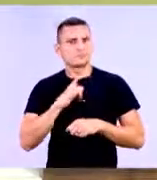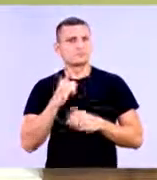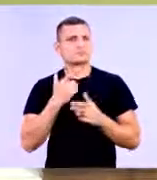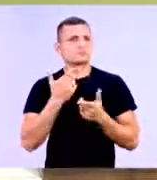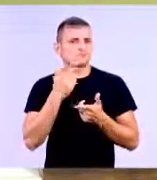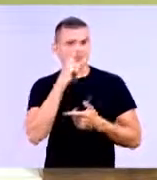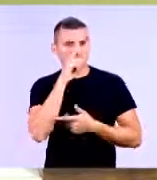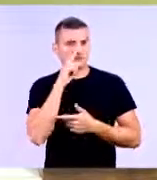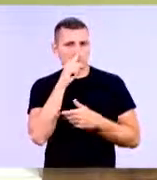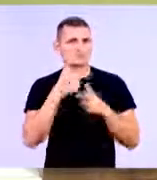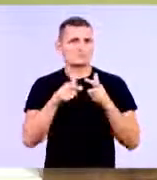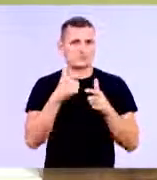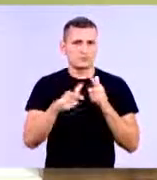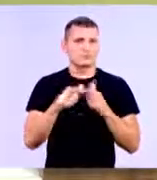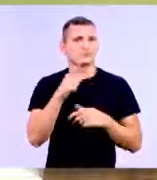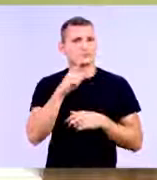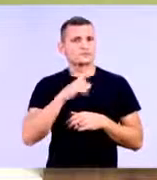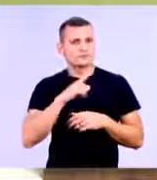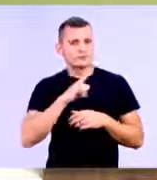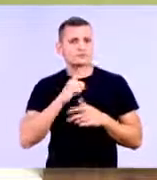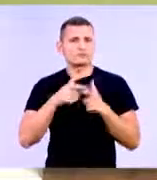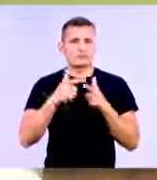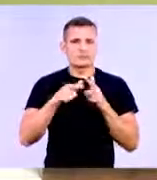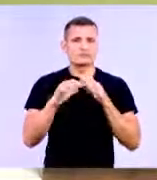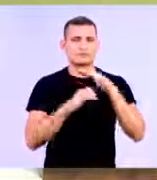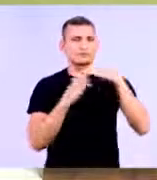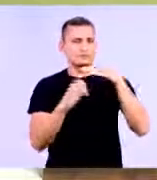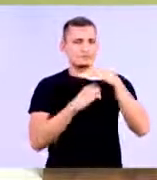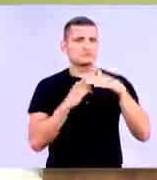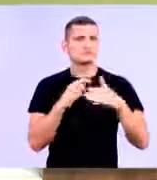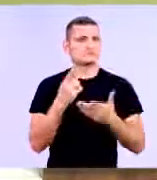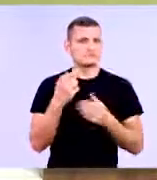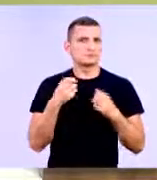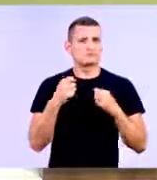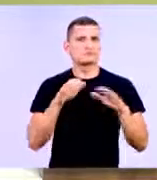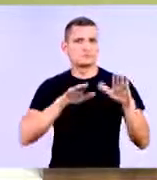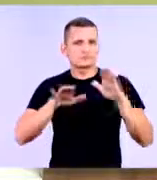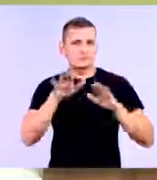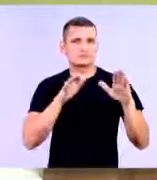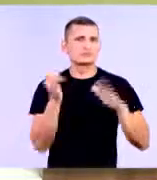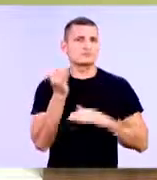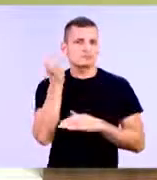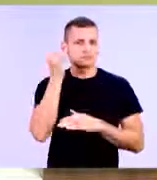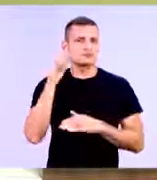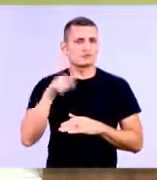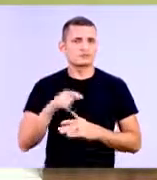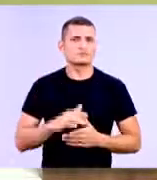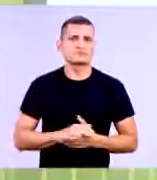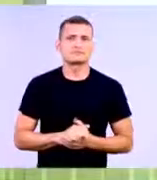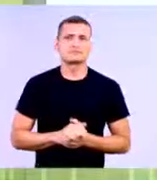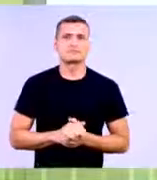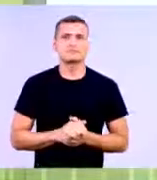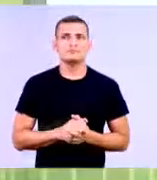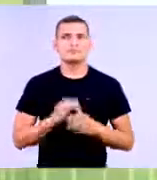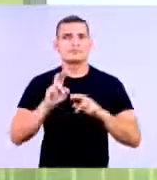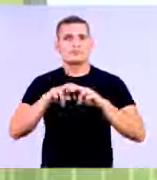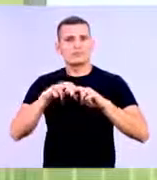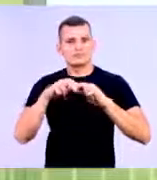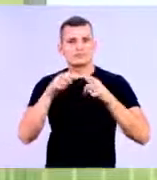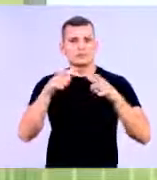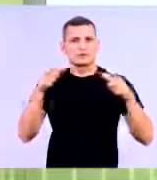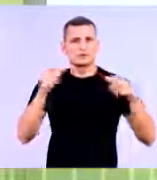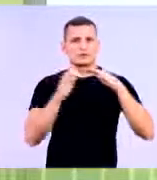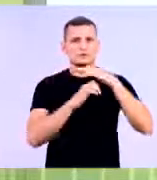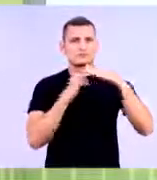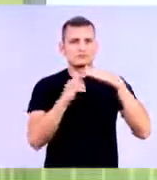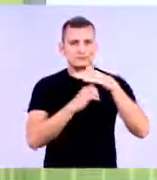você tem um impacto na empresa importante, né? Que tem que sempre tomar cuidado a esses riscos, né? É por isso mesmo que a maioria das empresas, quando